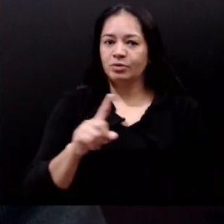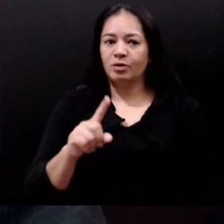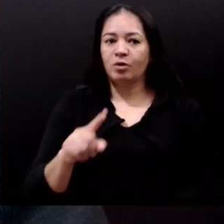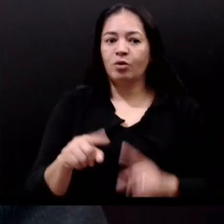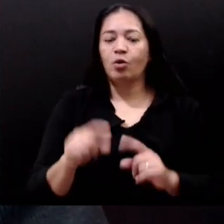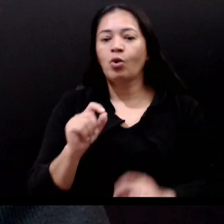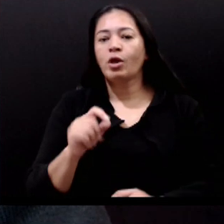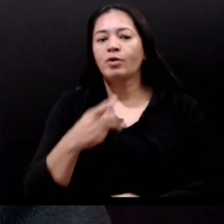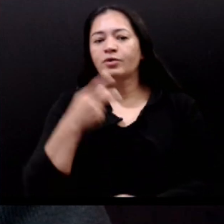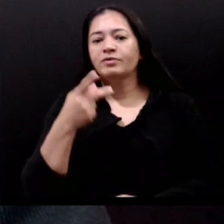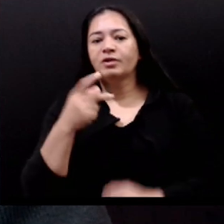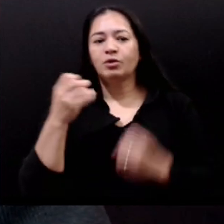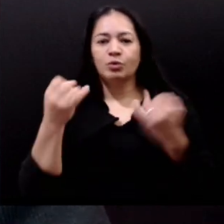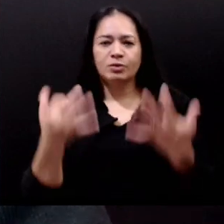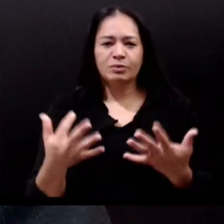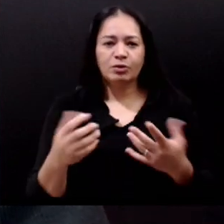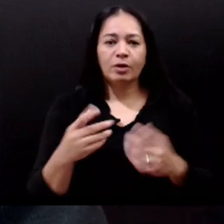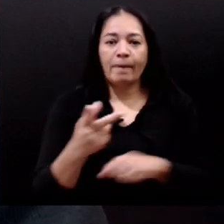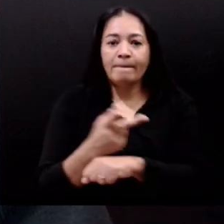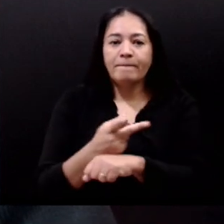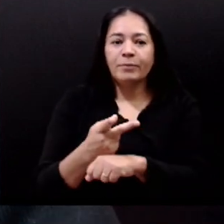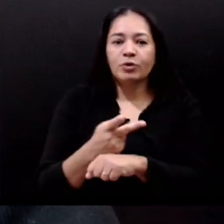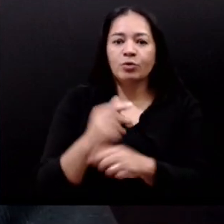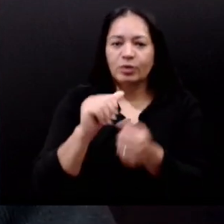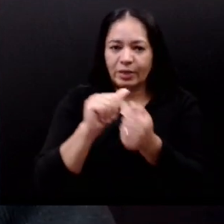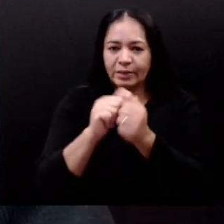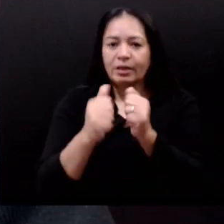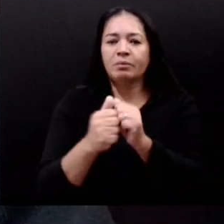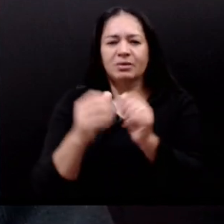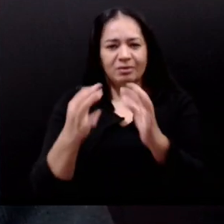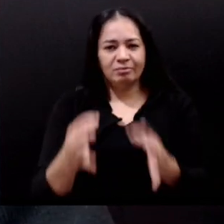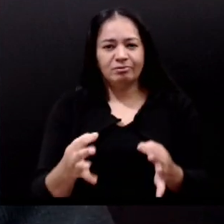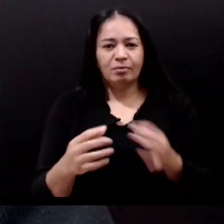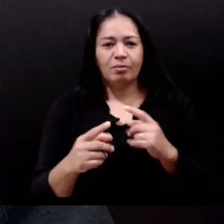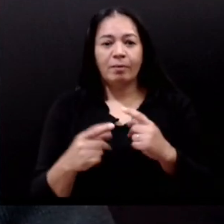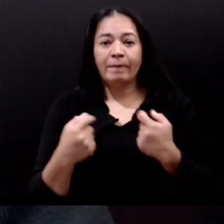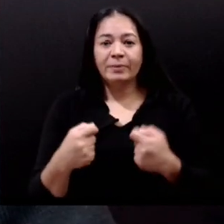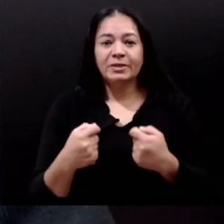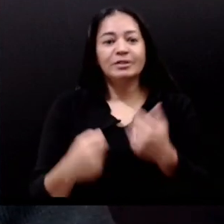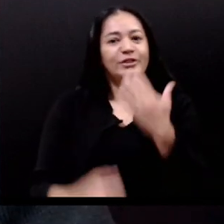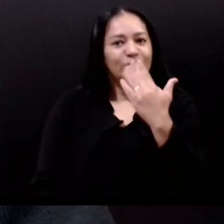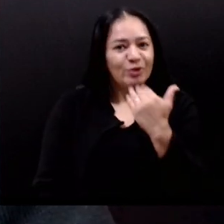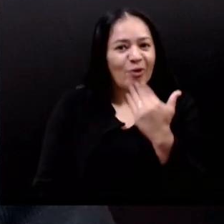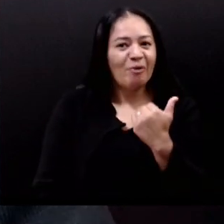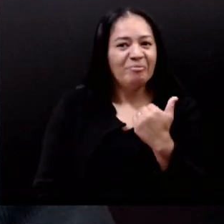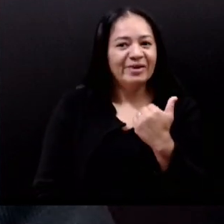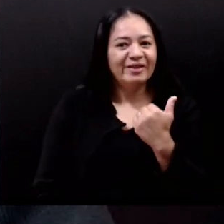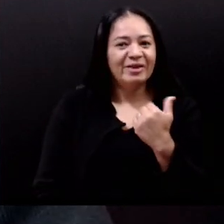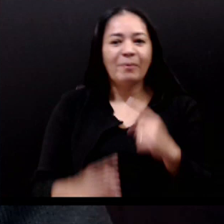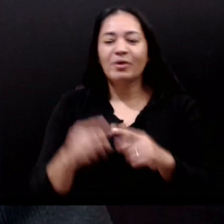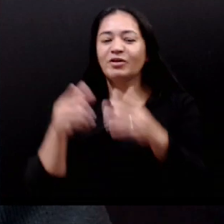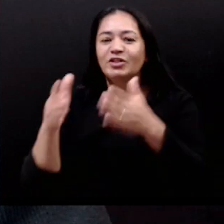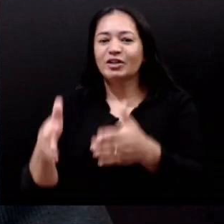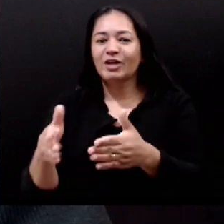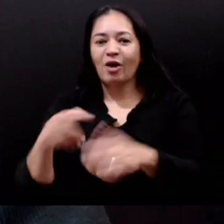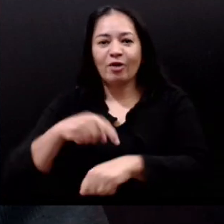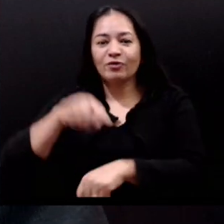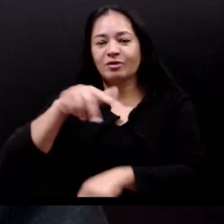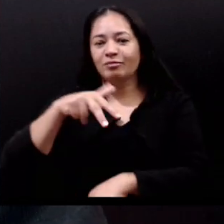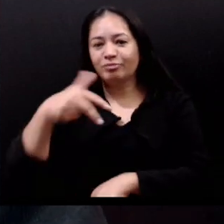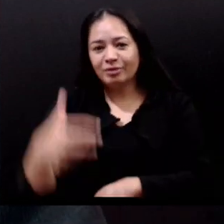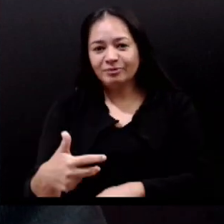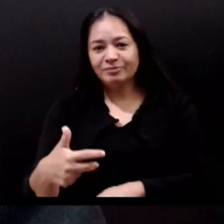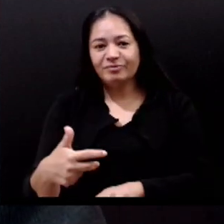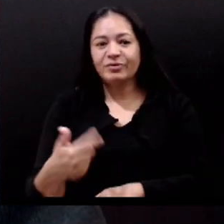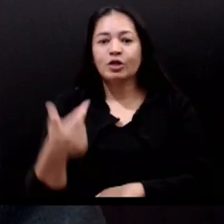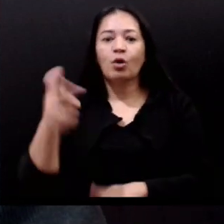né? Procure se adaptar bem. É preciso comer, senão vai chegar um momento que você vai cair. E ele vai ter outros problemas também,